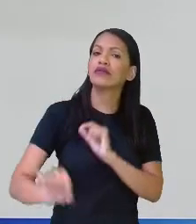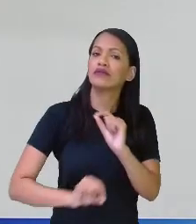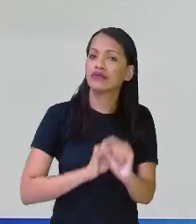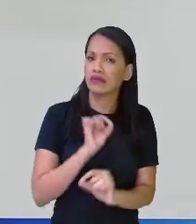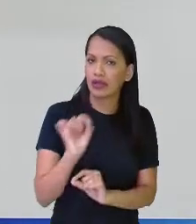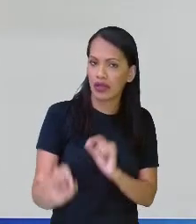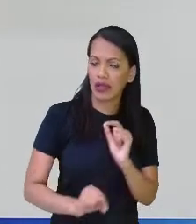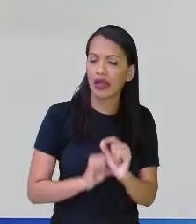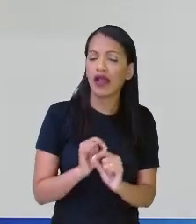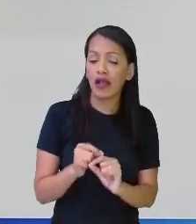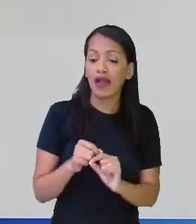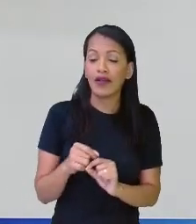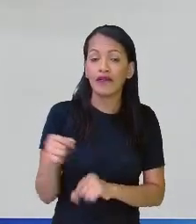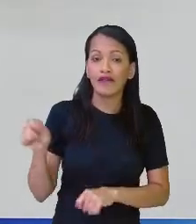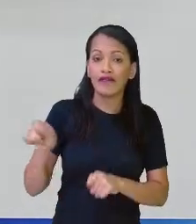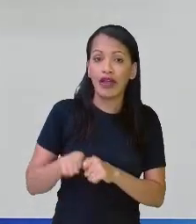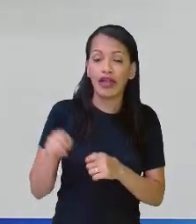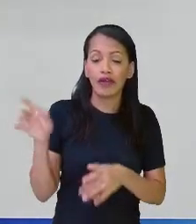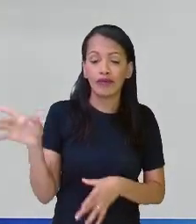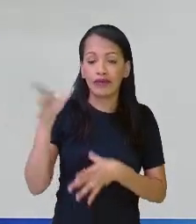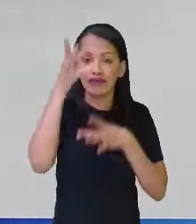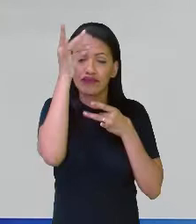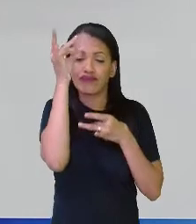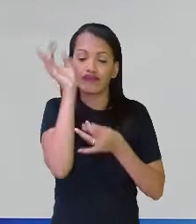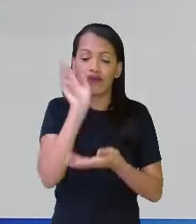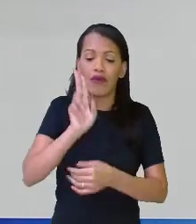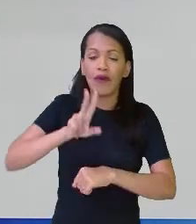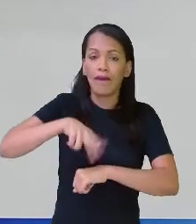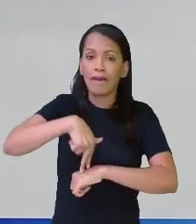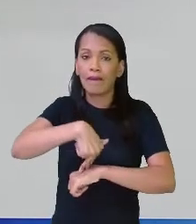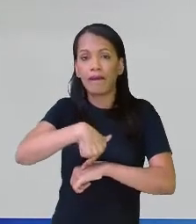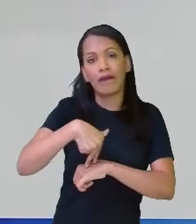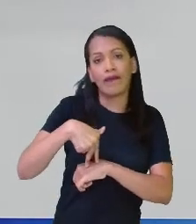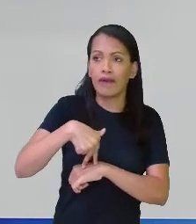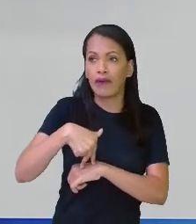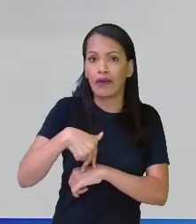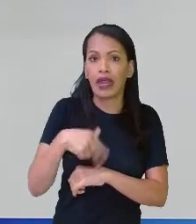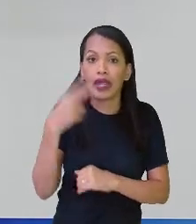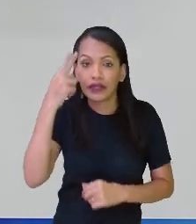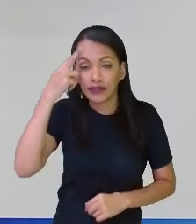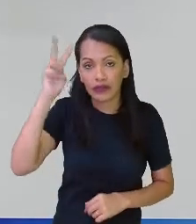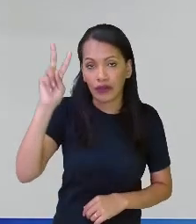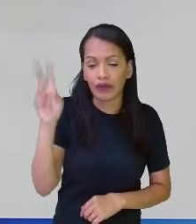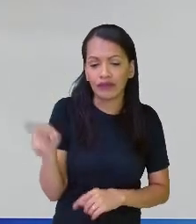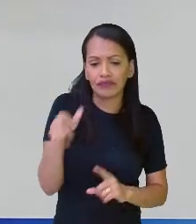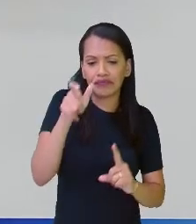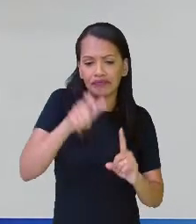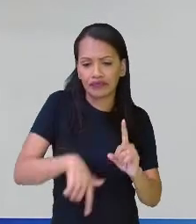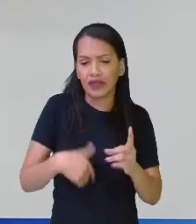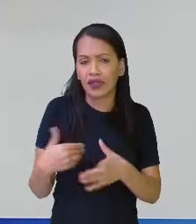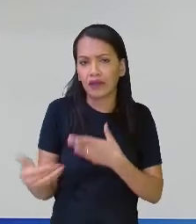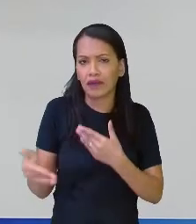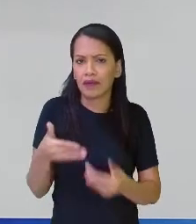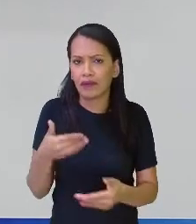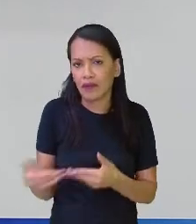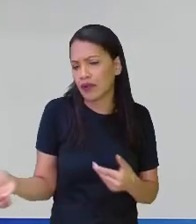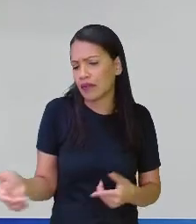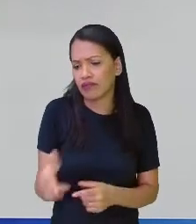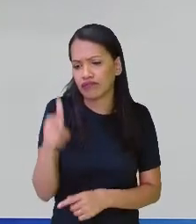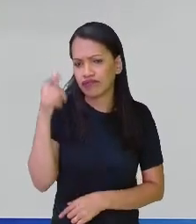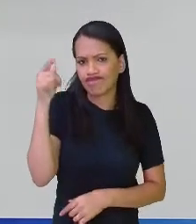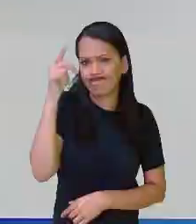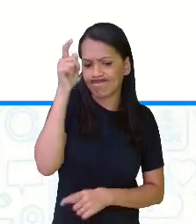à história, tá certo? Como eu coloquei aqui, a personagem é qualquer ser atuante de uma história ou de uma